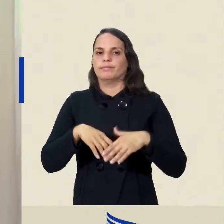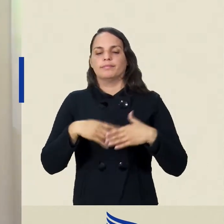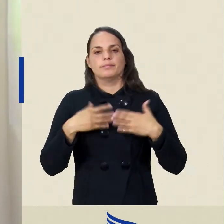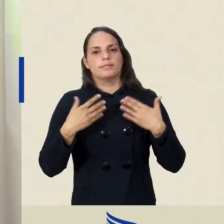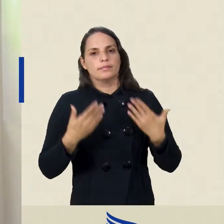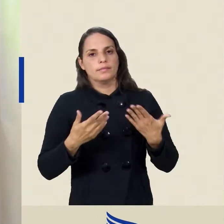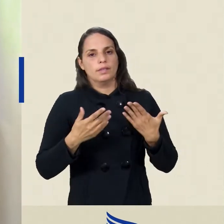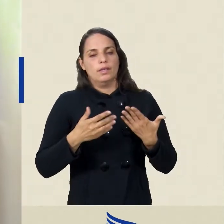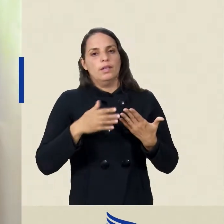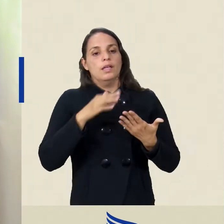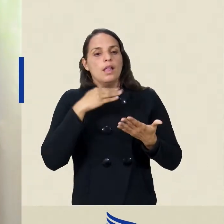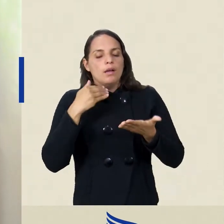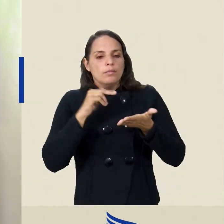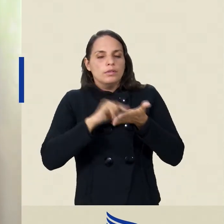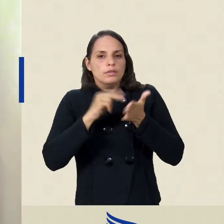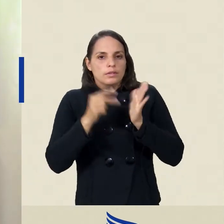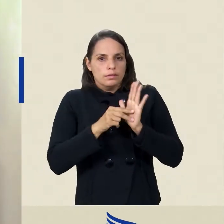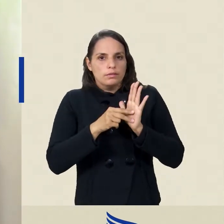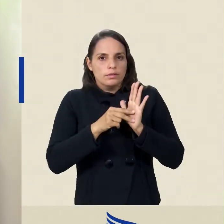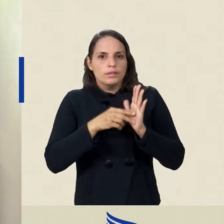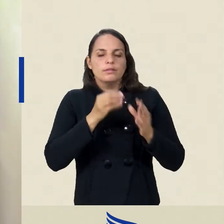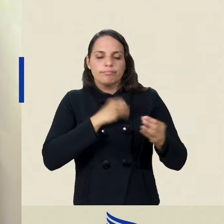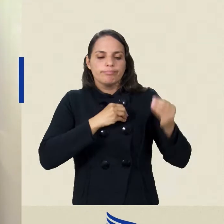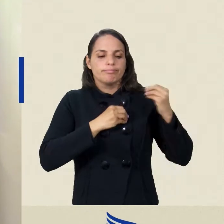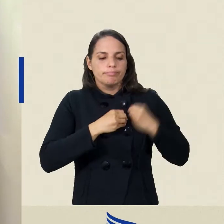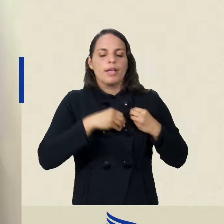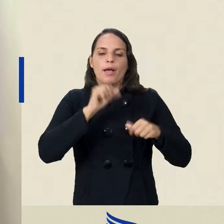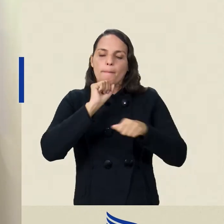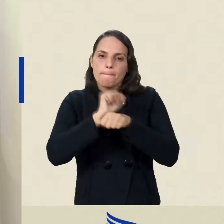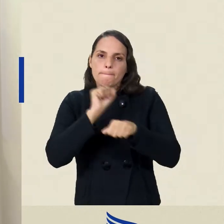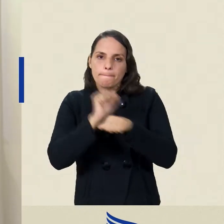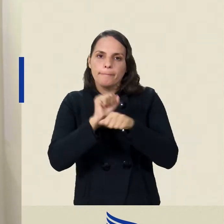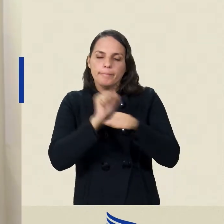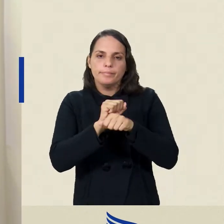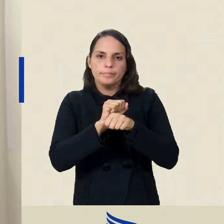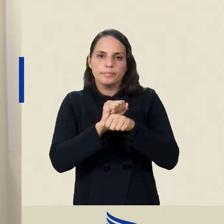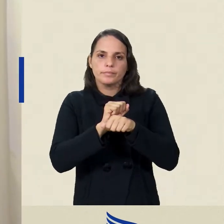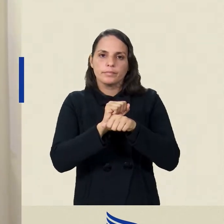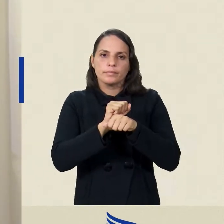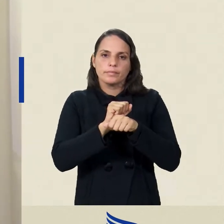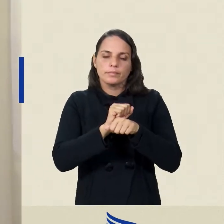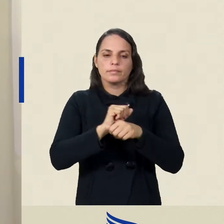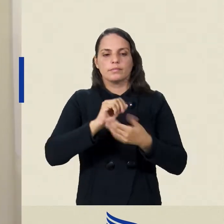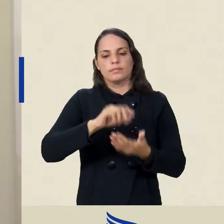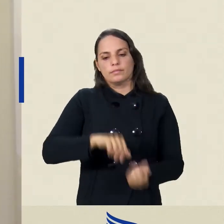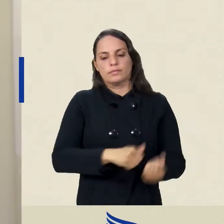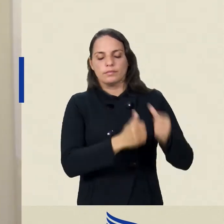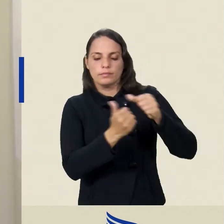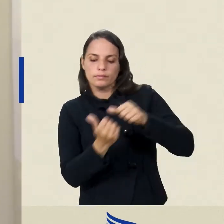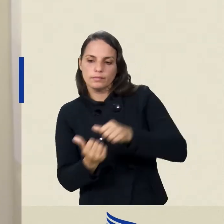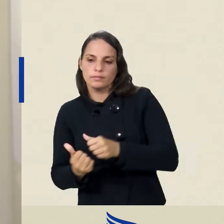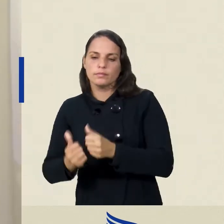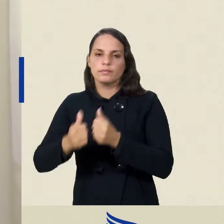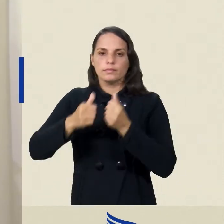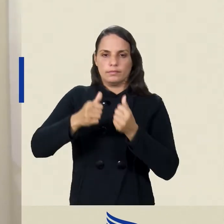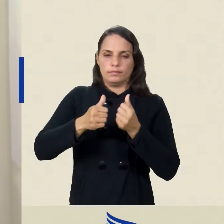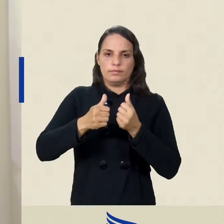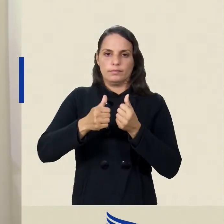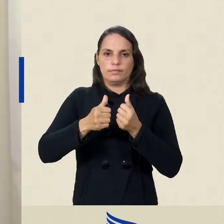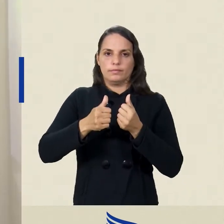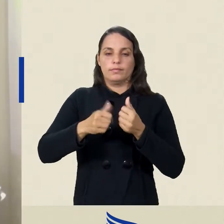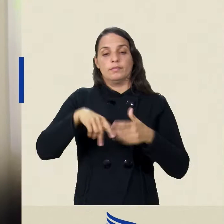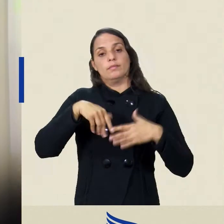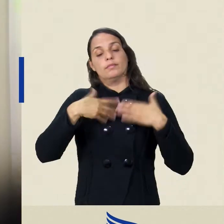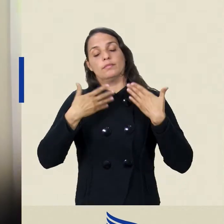a morte espiritual do velho homem, sepultado nas águas. Ao ser erguido das